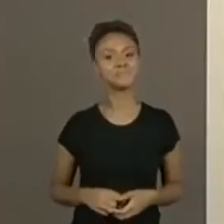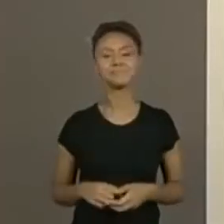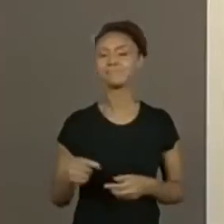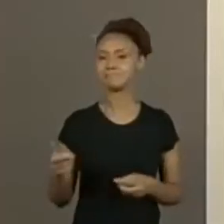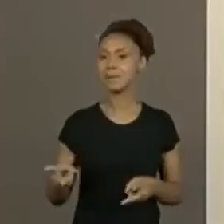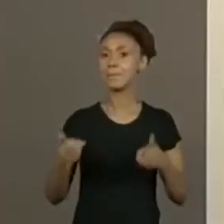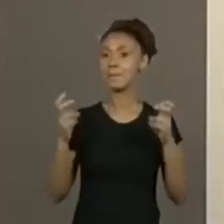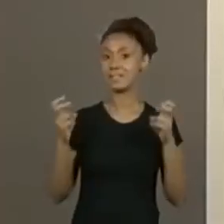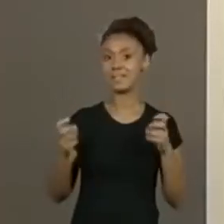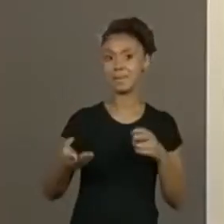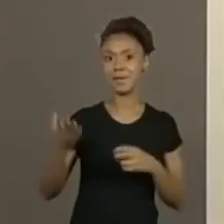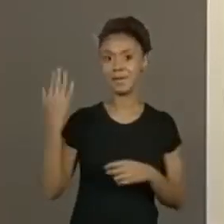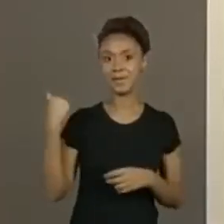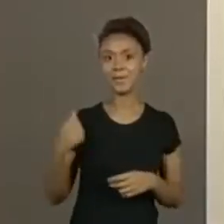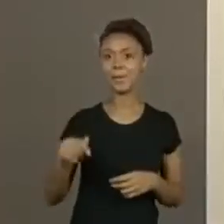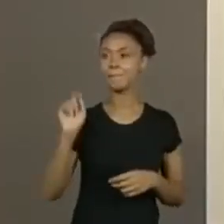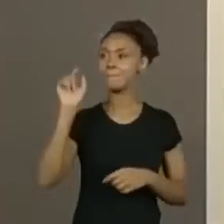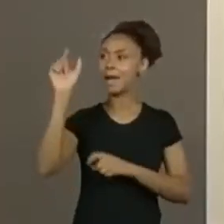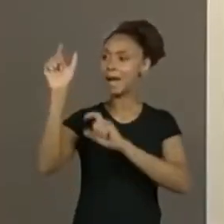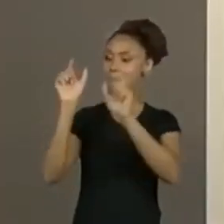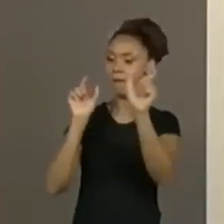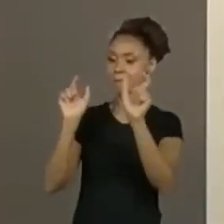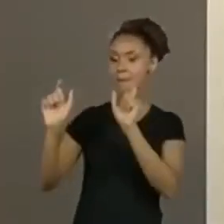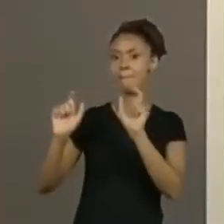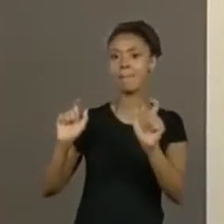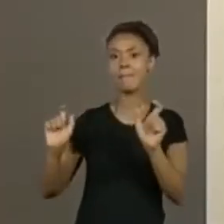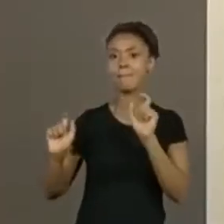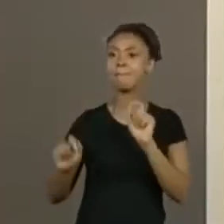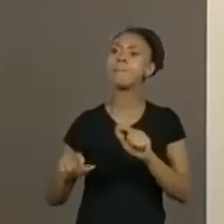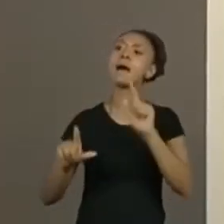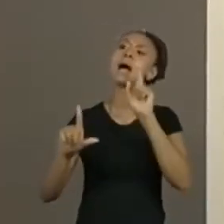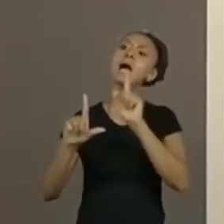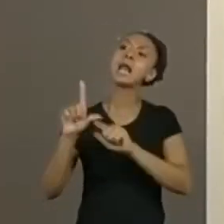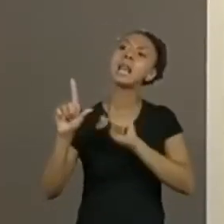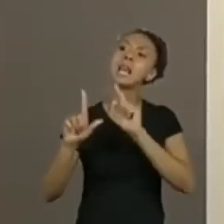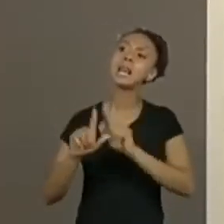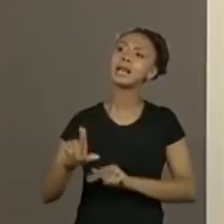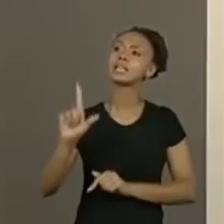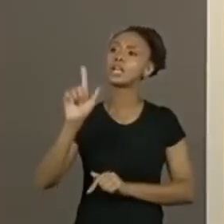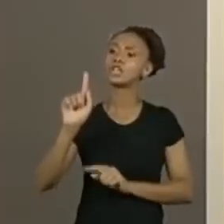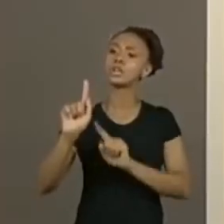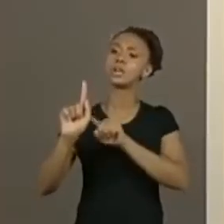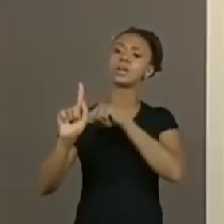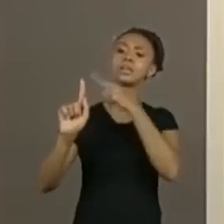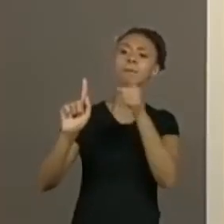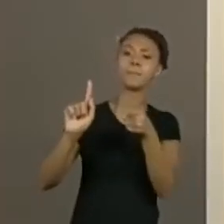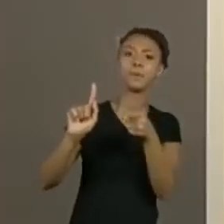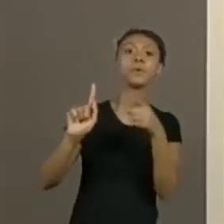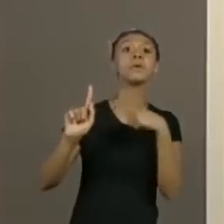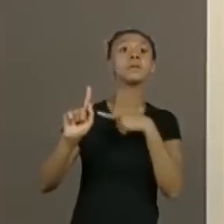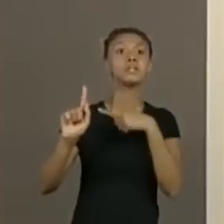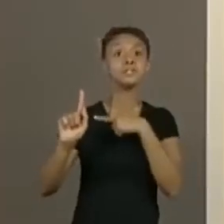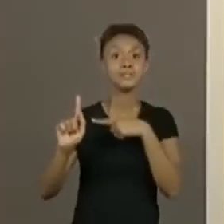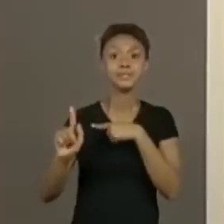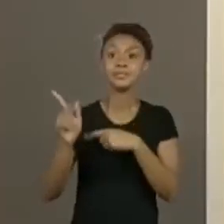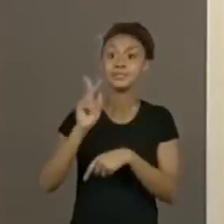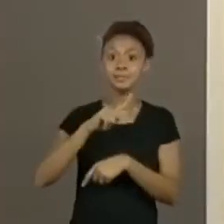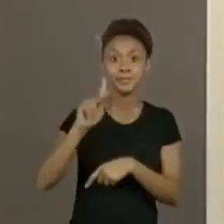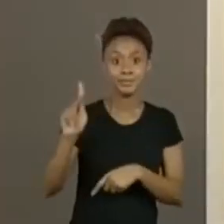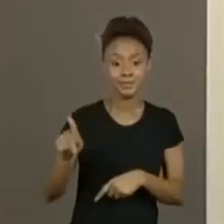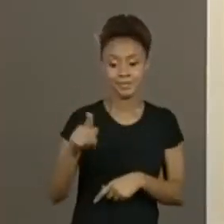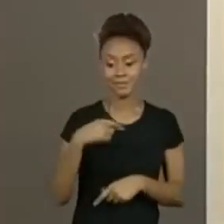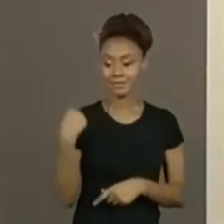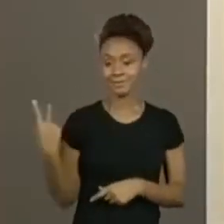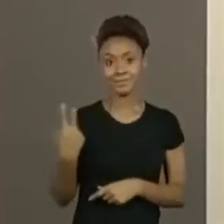gente fez aquele quadro, que a gente leu as palavras, que a gente viu a letra que vem depois do G, vocês falaram para a professora Viviane e para a